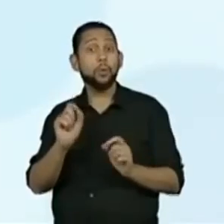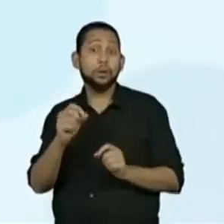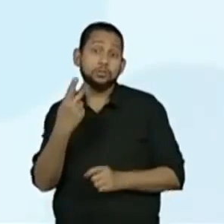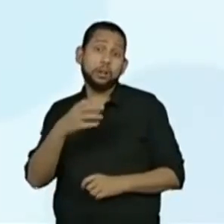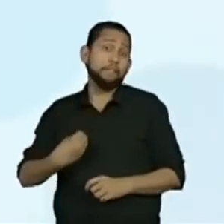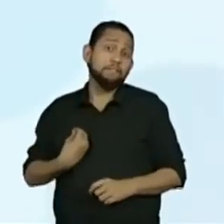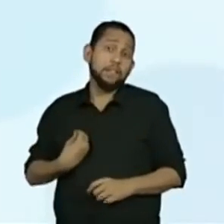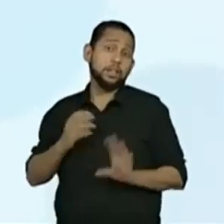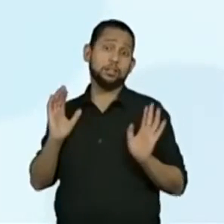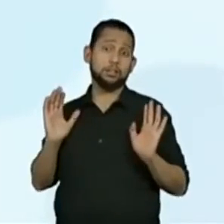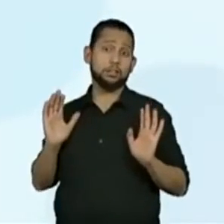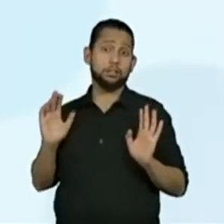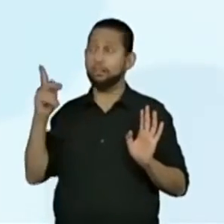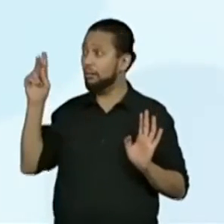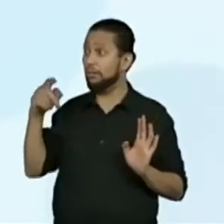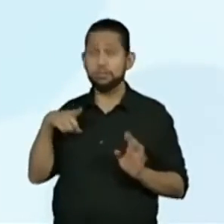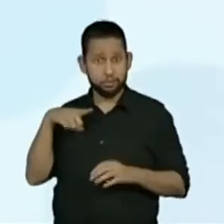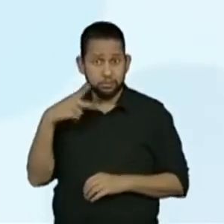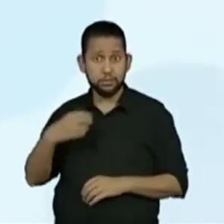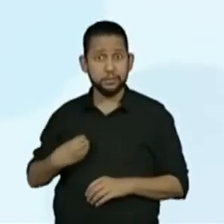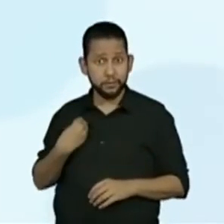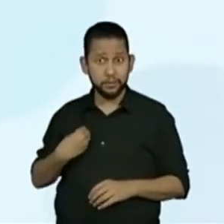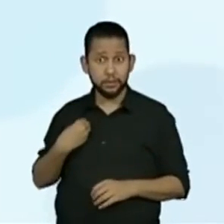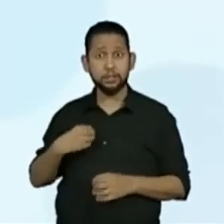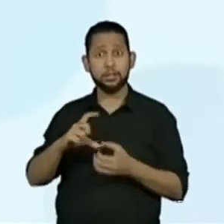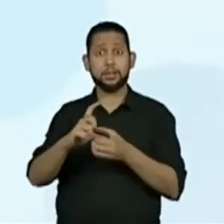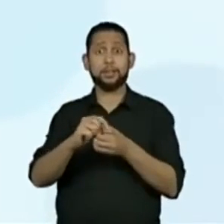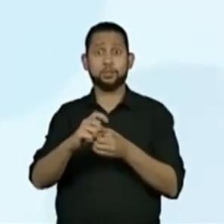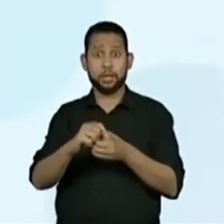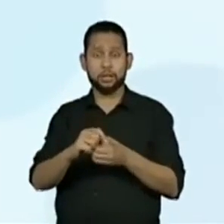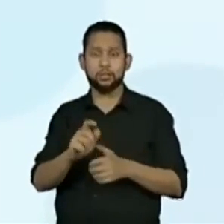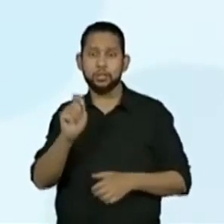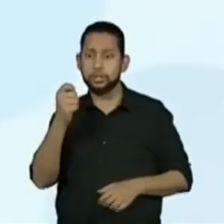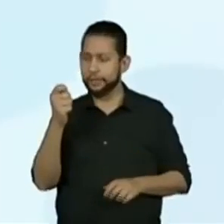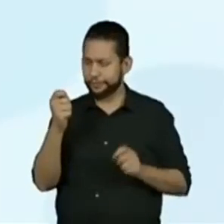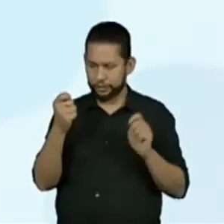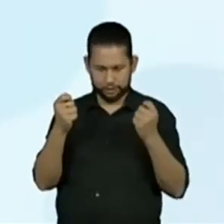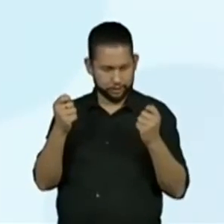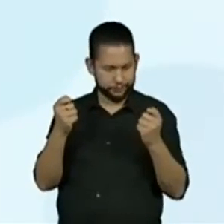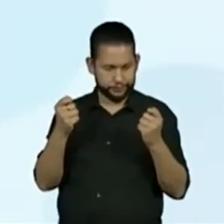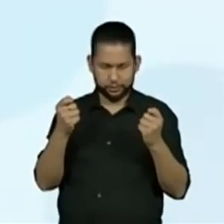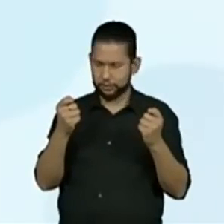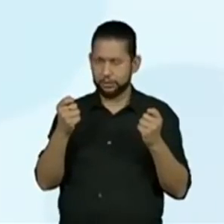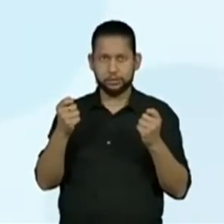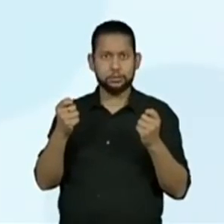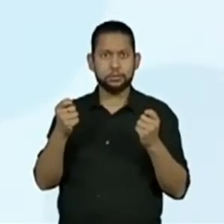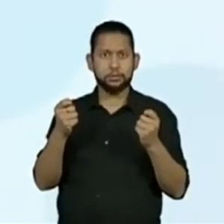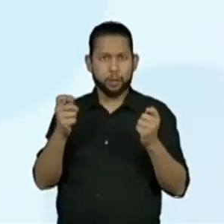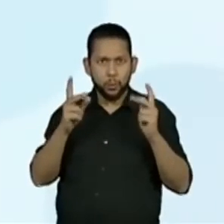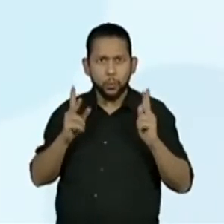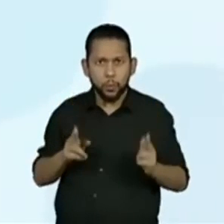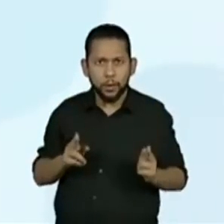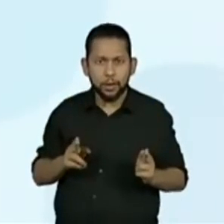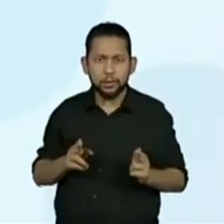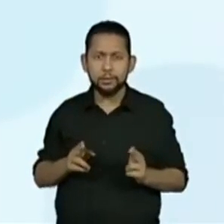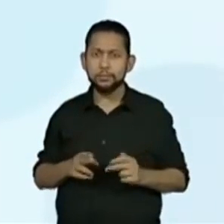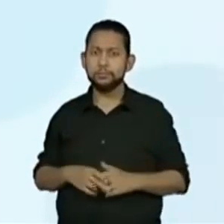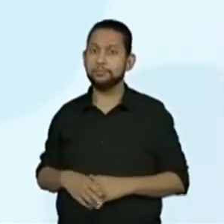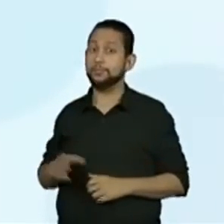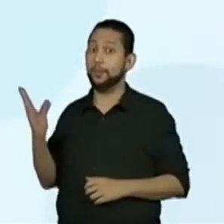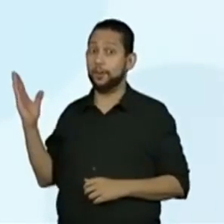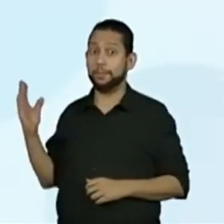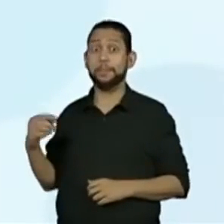cotidiano? Ter um cadeado e mais de uma chave é um evento do cotidiano. Olha aqui.